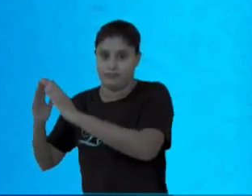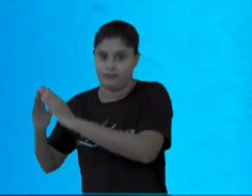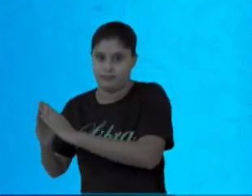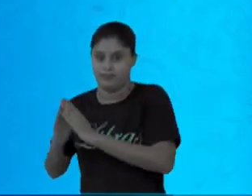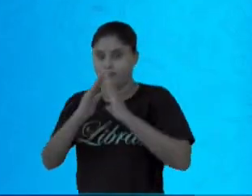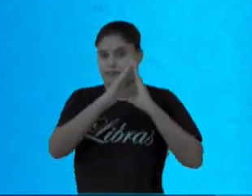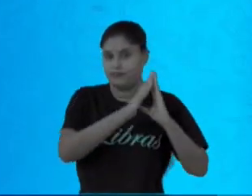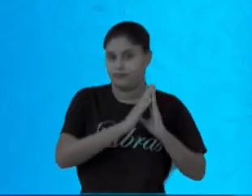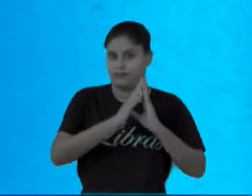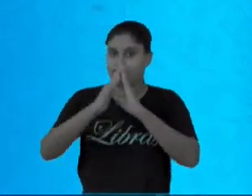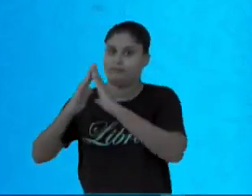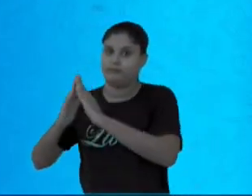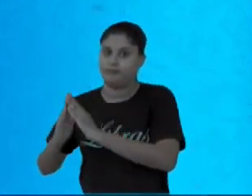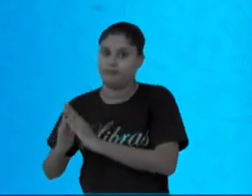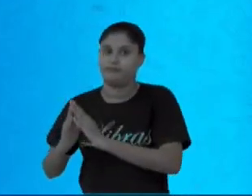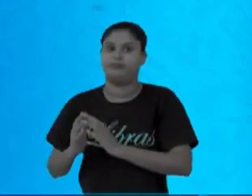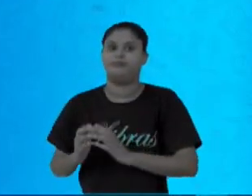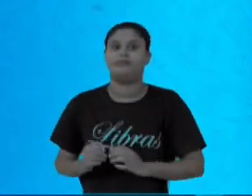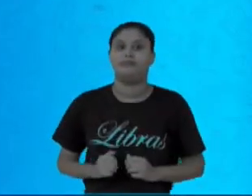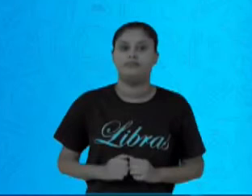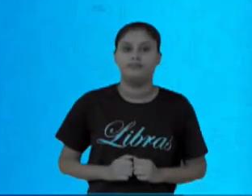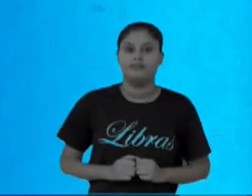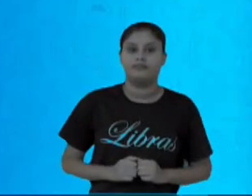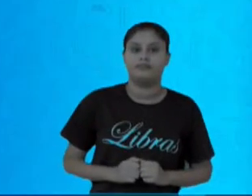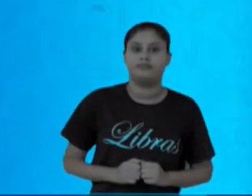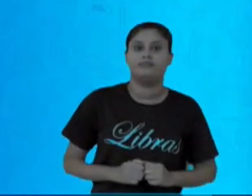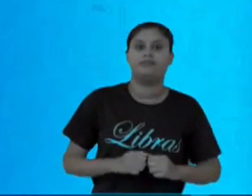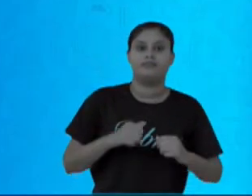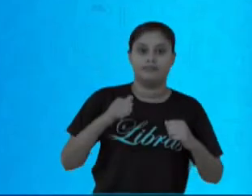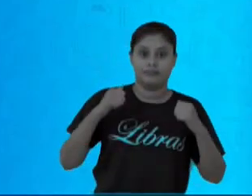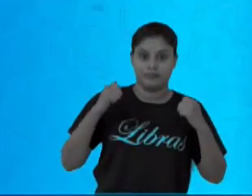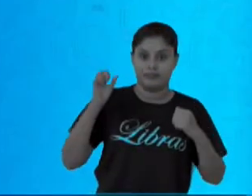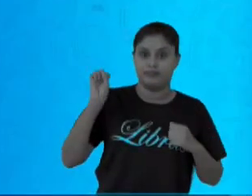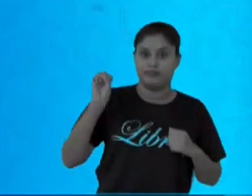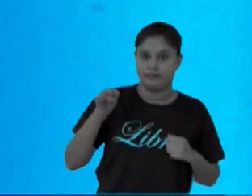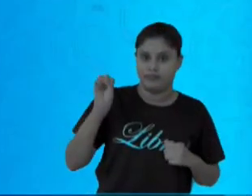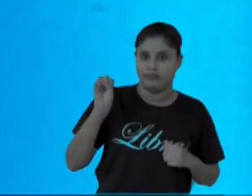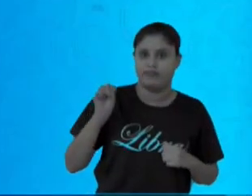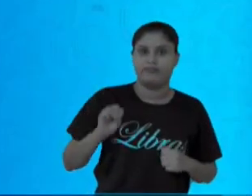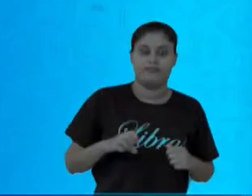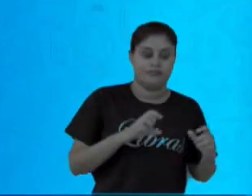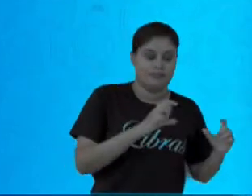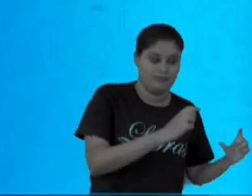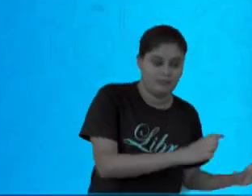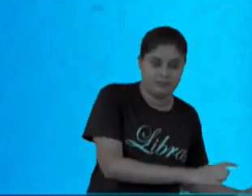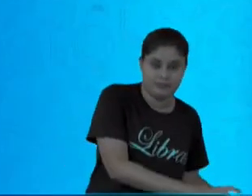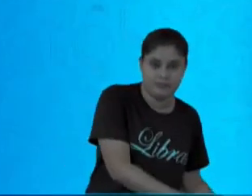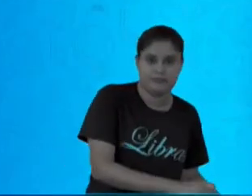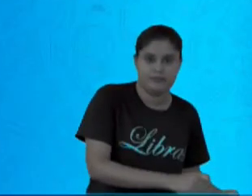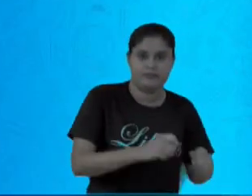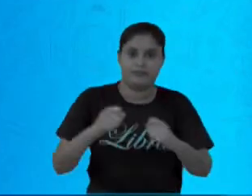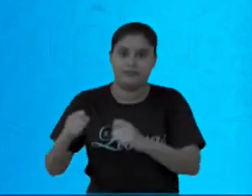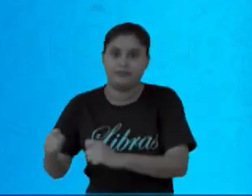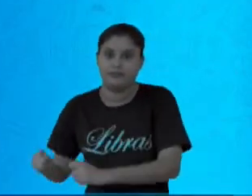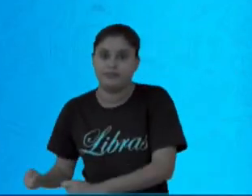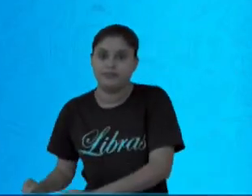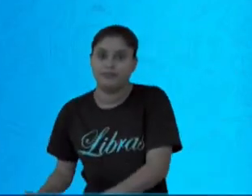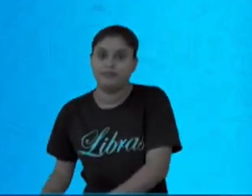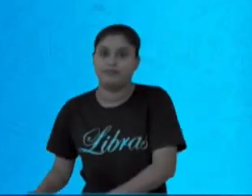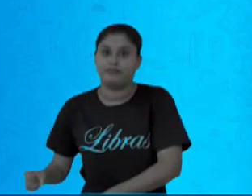uma casa? Então, na zona rural, existe alugar um pedaço de terra para trabalhar. Só que nós damos o nome